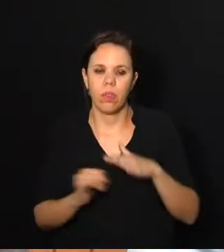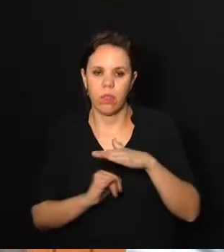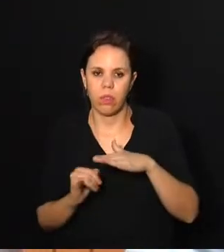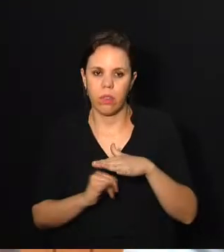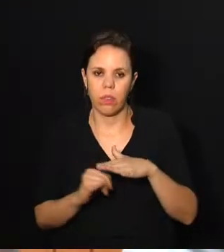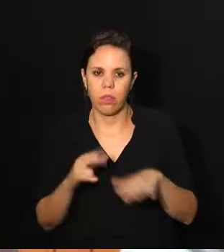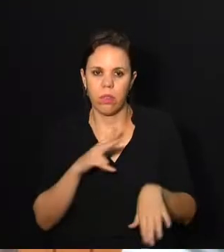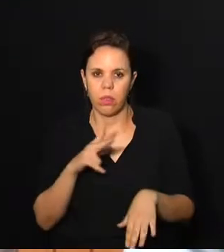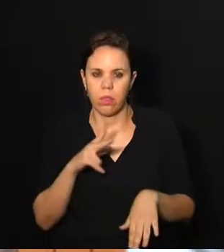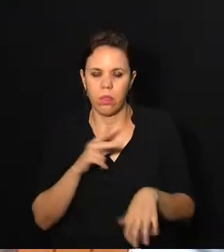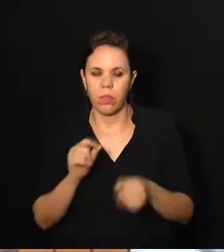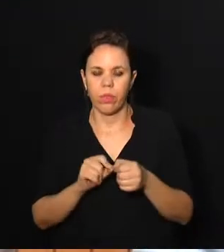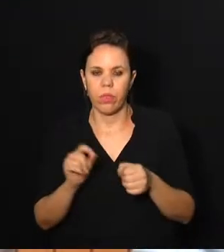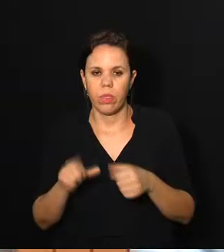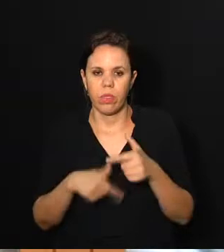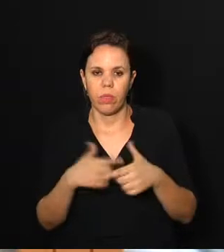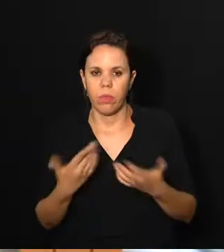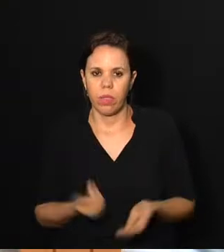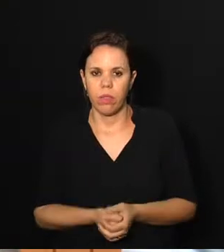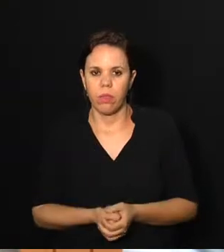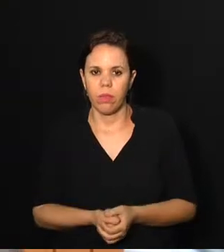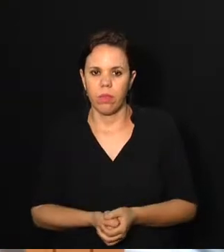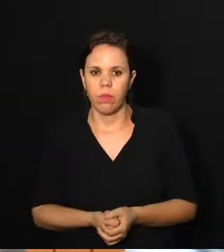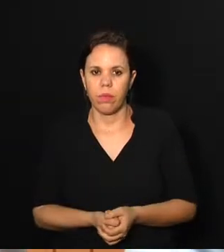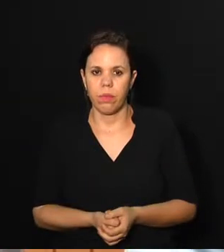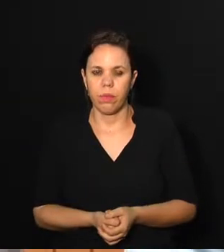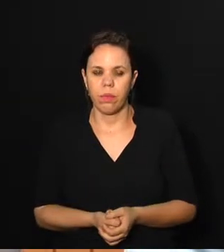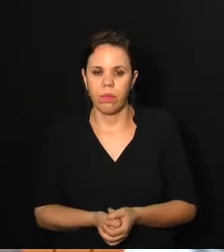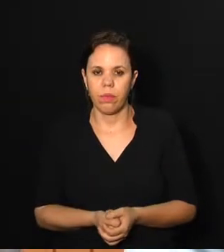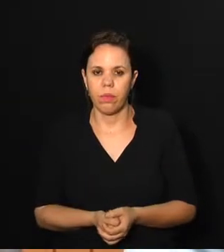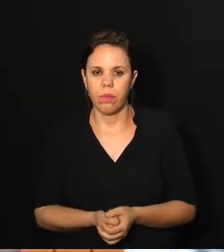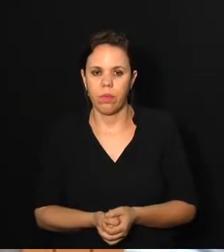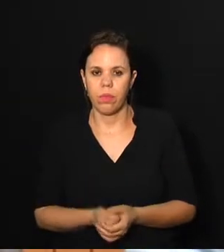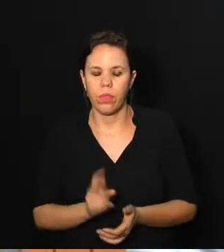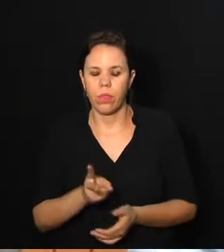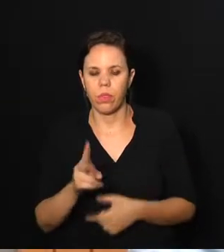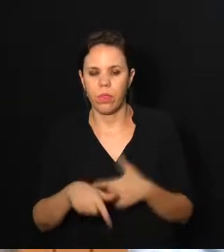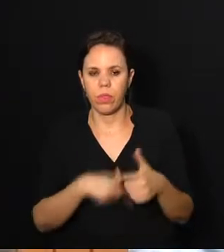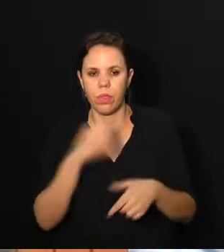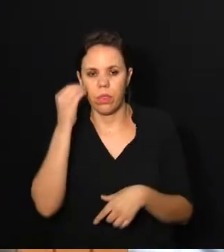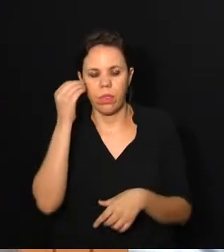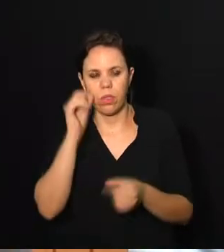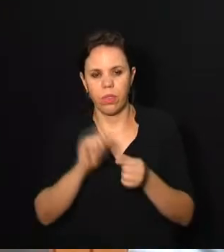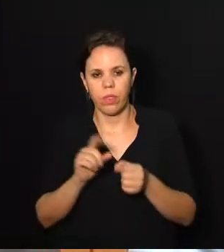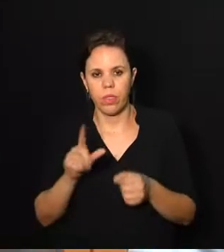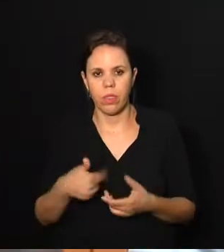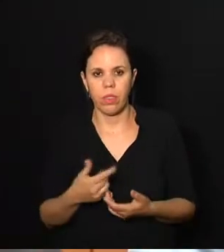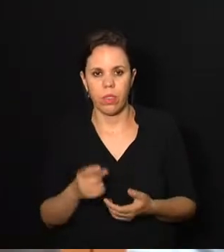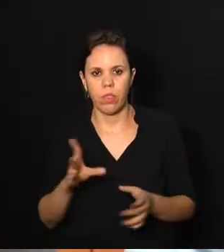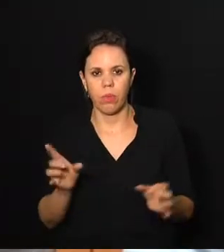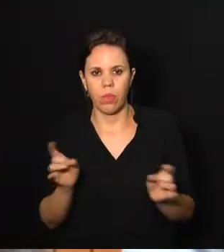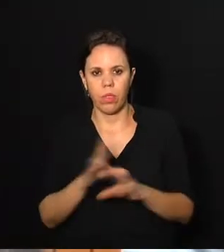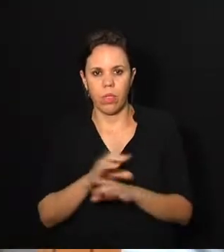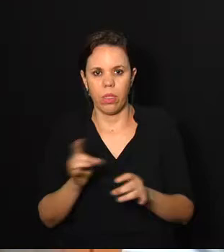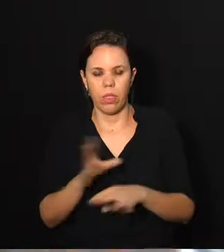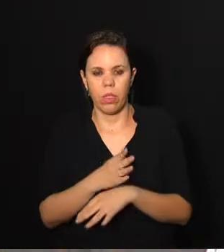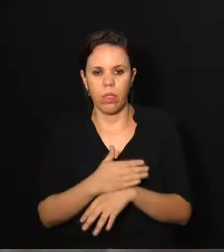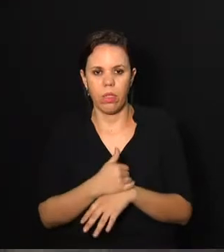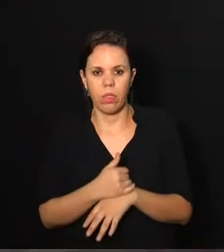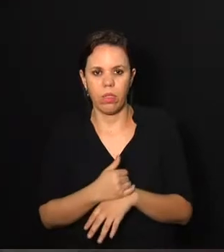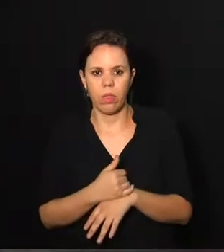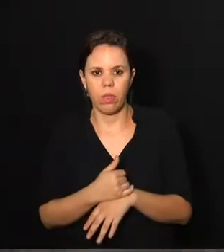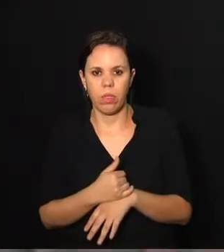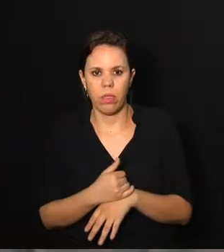privada estiver fazendo esse trabalho, né, a gente vai continuar tentando fazer isso. Só para a gente poder encerrar, eu vou só falar